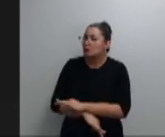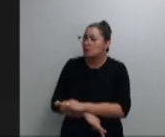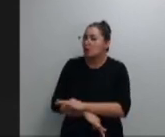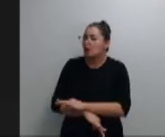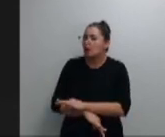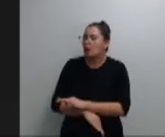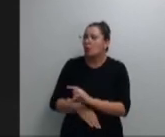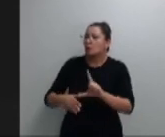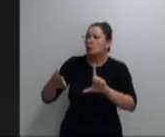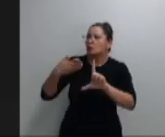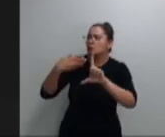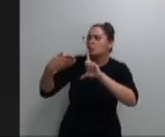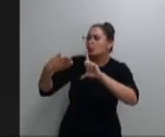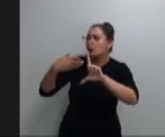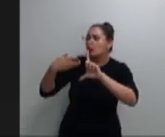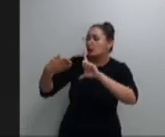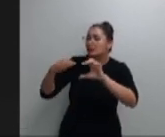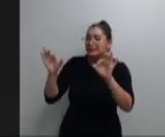submeter ao presencial